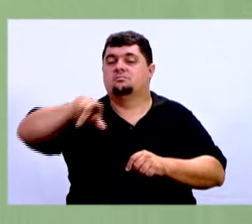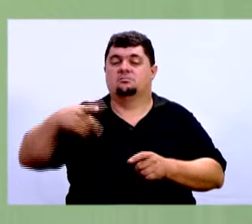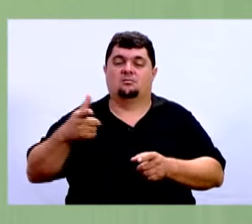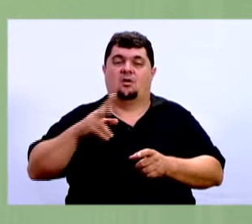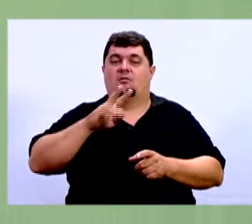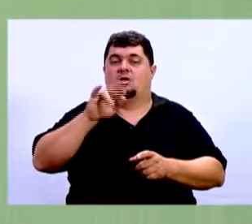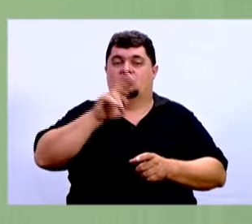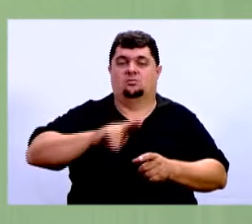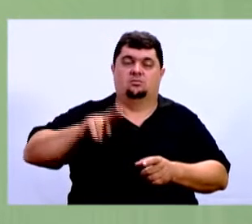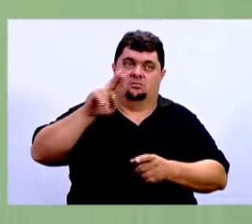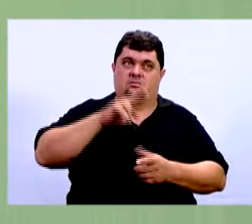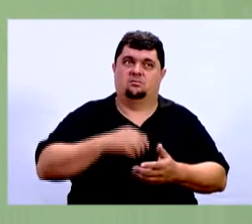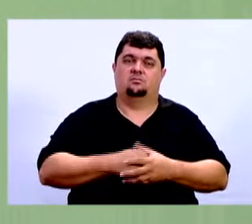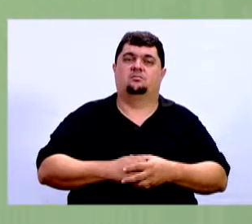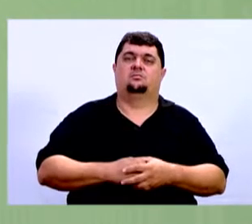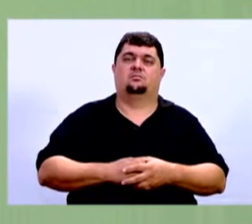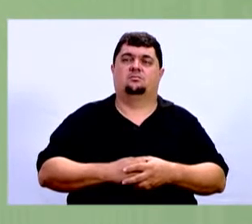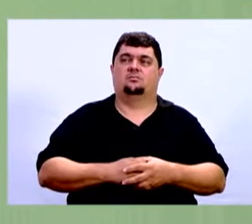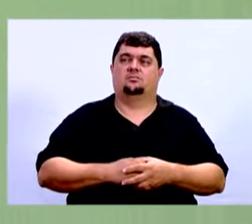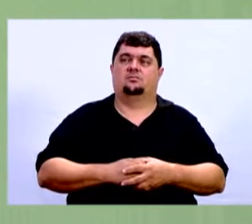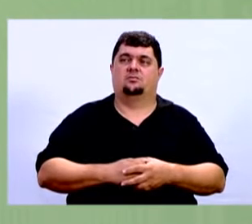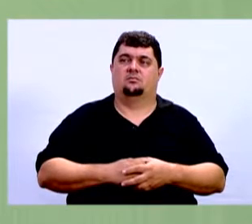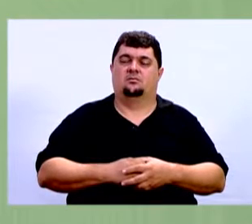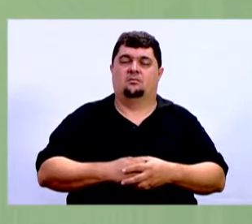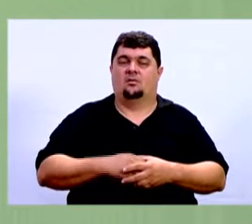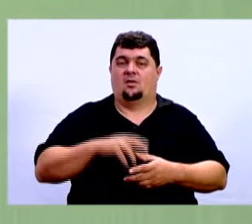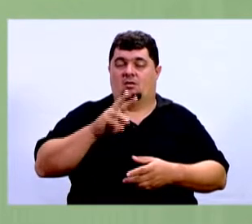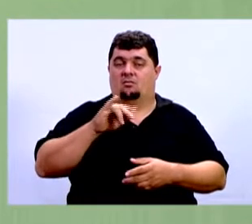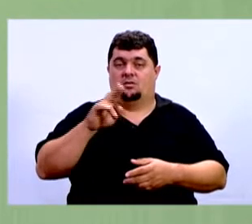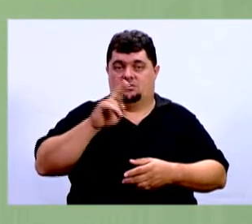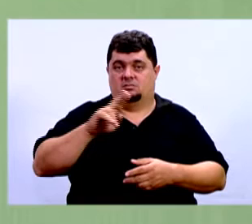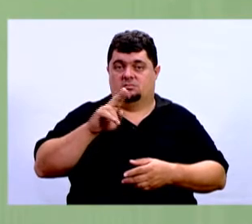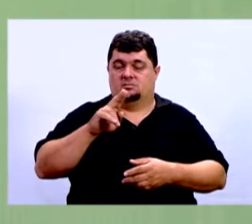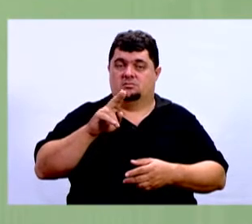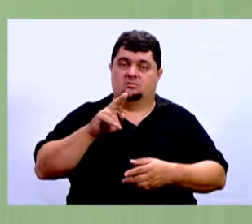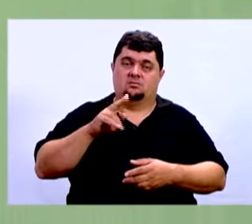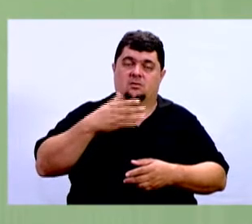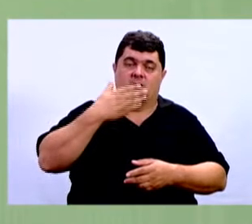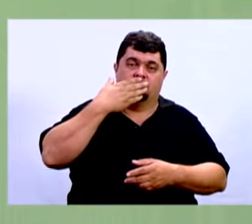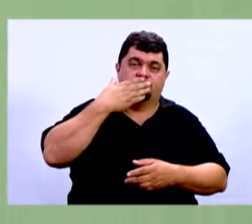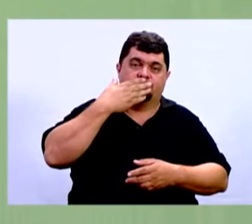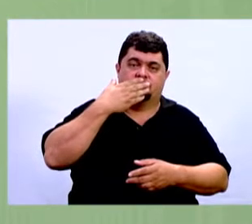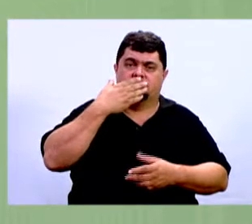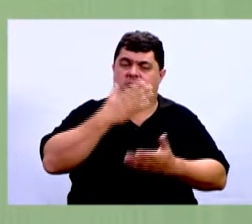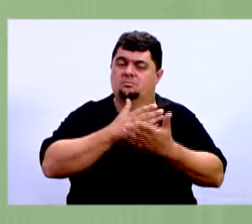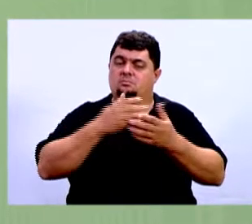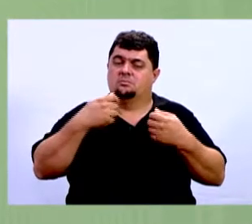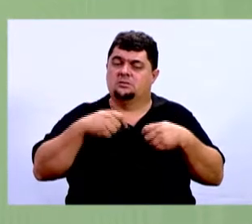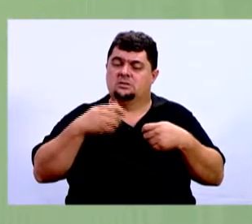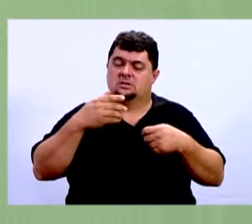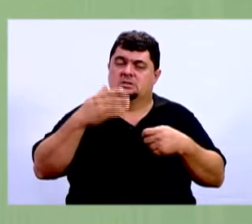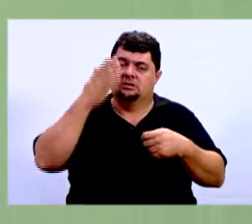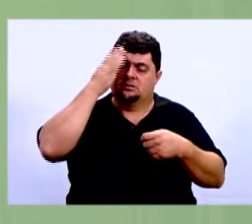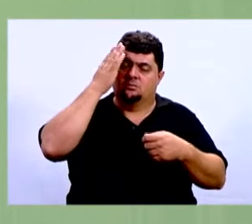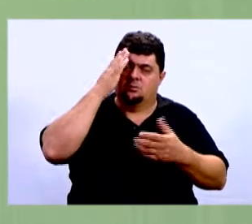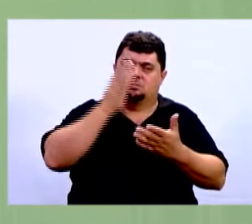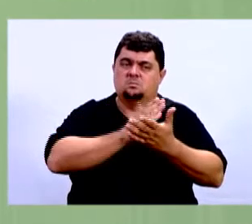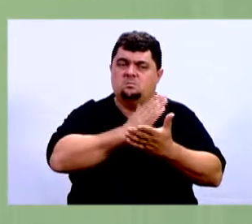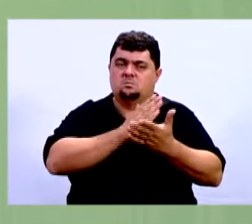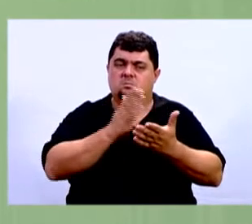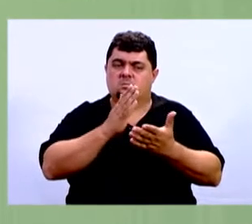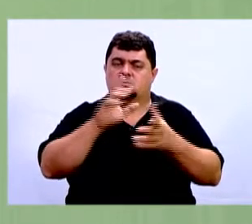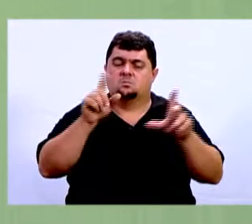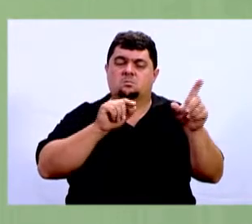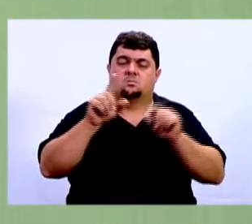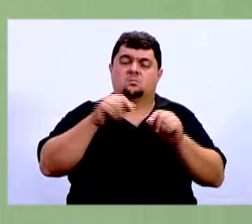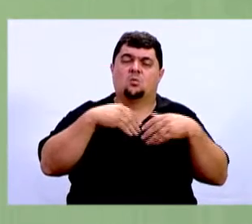instrumento ideal. Ele vai ser estipulado por você, dependendo do seu objeto de pesquisa e de acordo com a temática